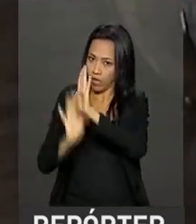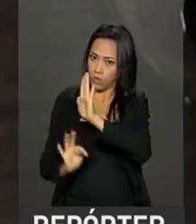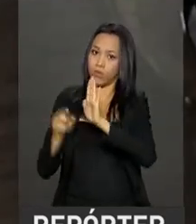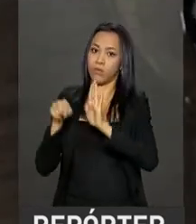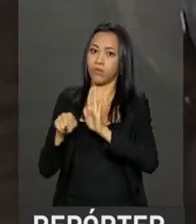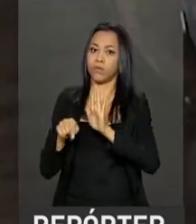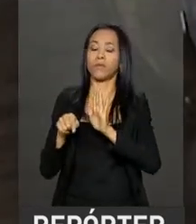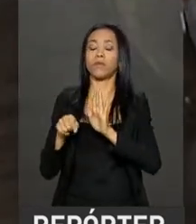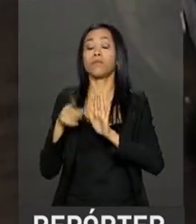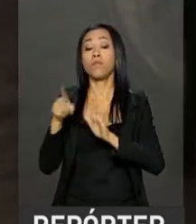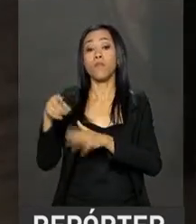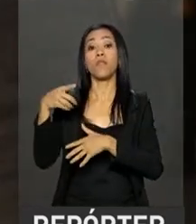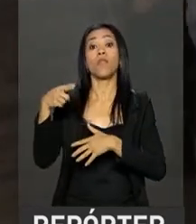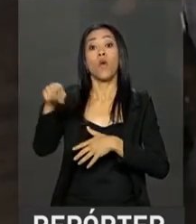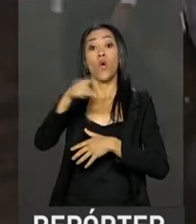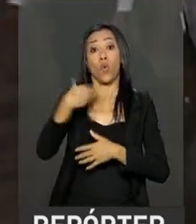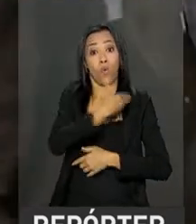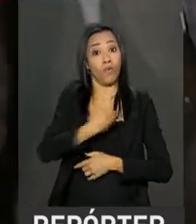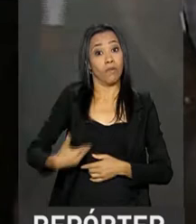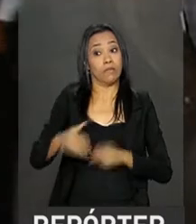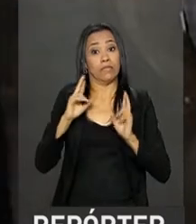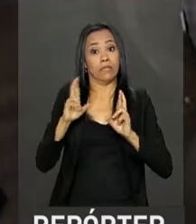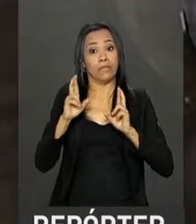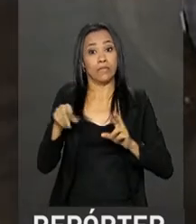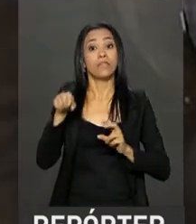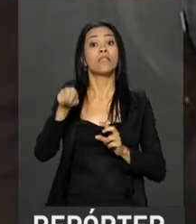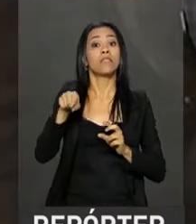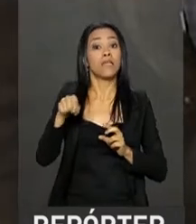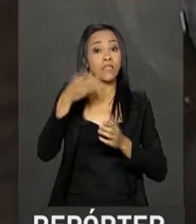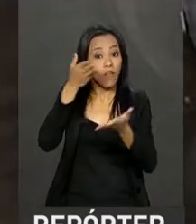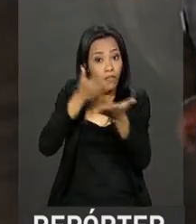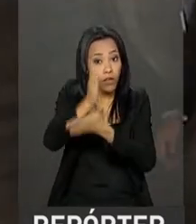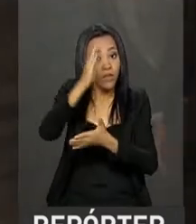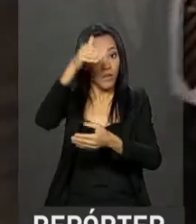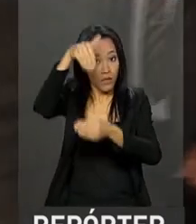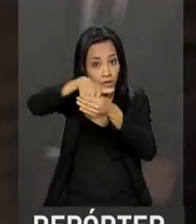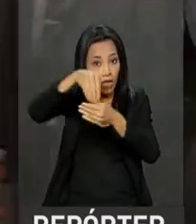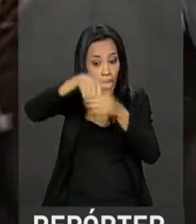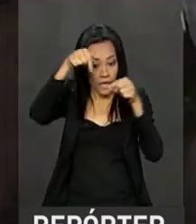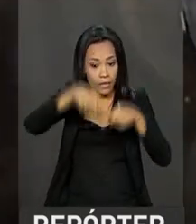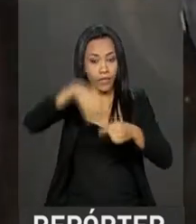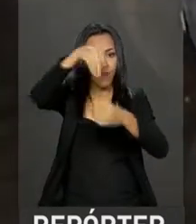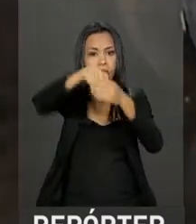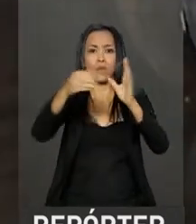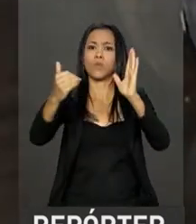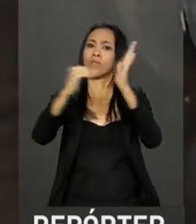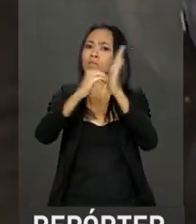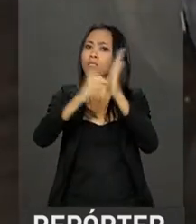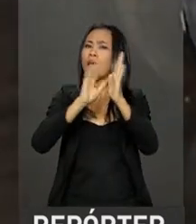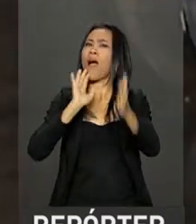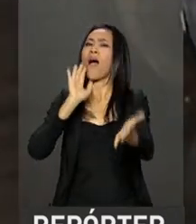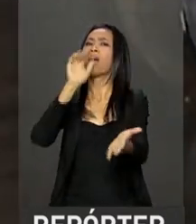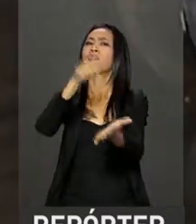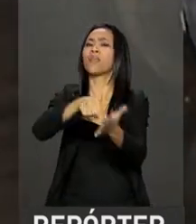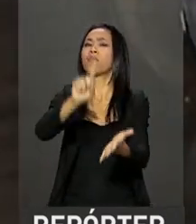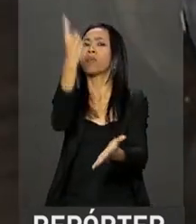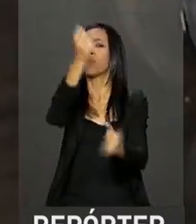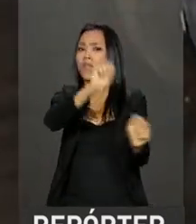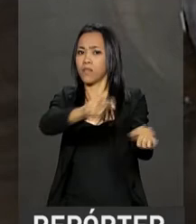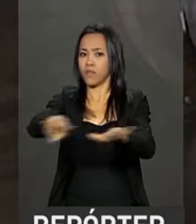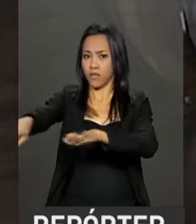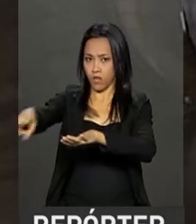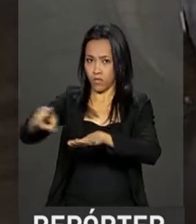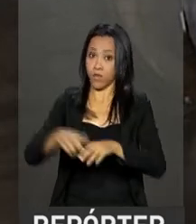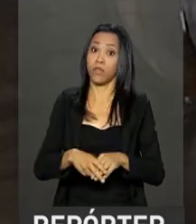base governista é de que essa votação da reforma aqui no Senado Federal ocorra até a primeira semana de